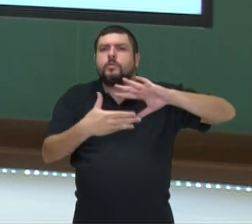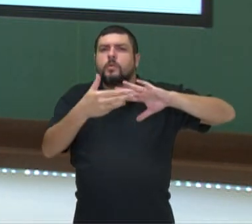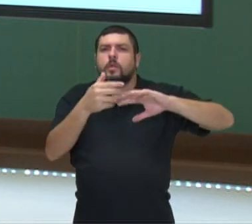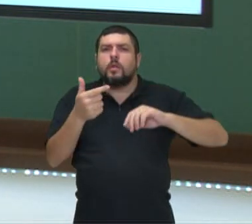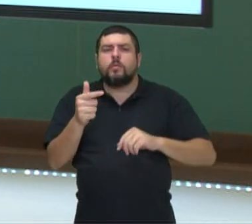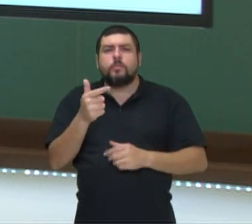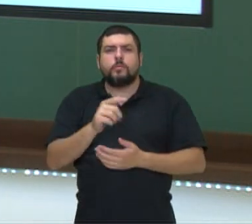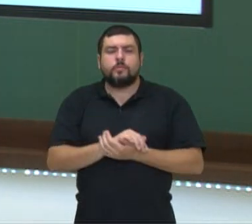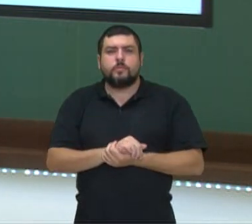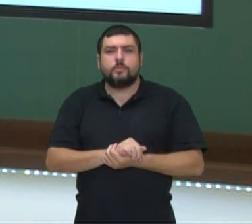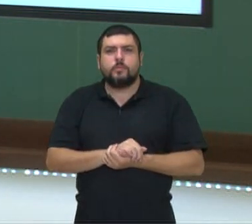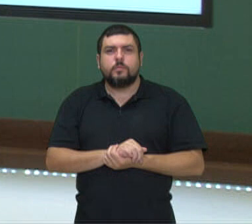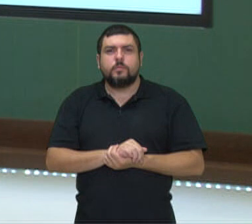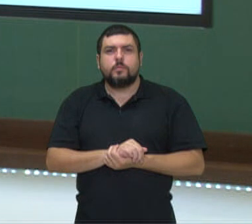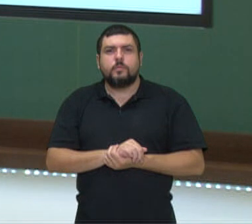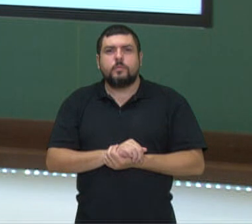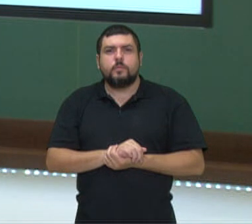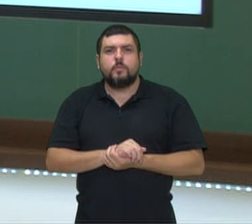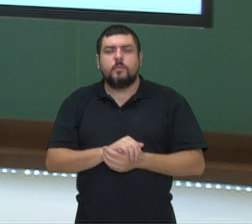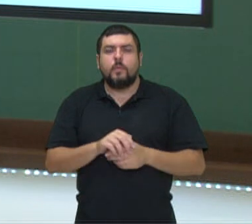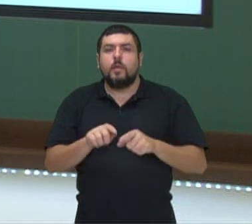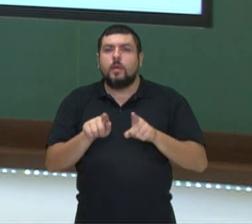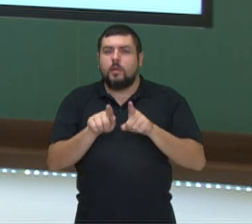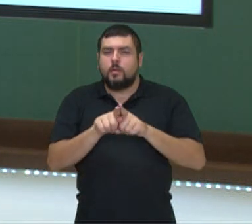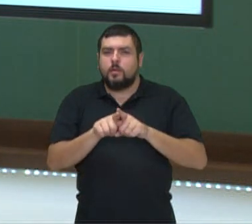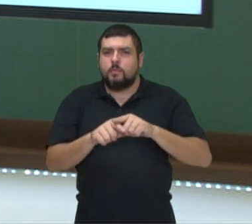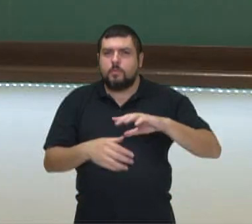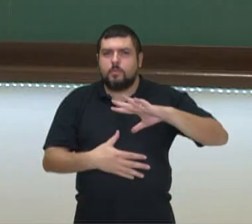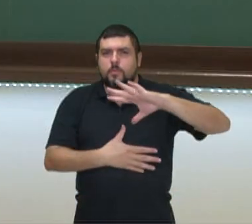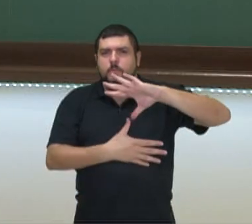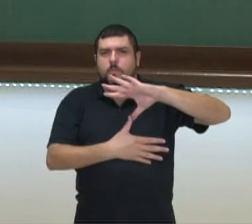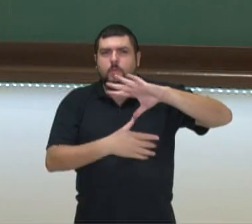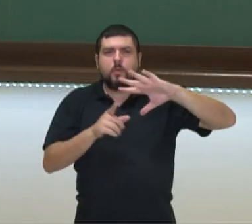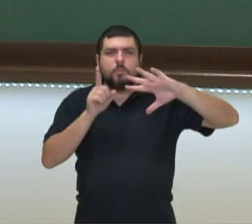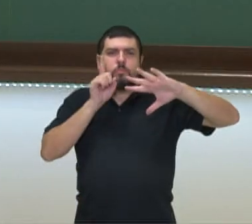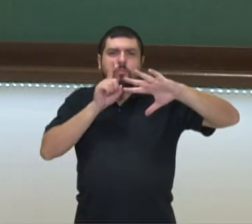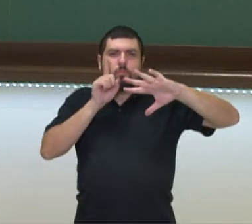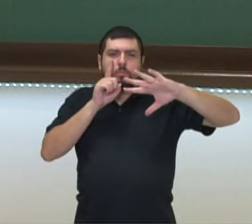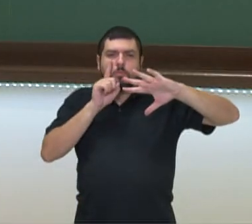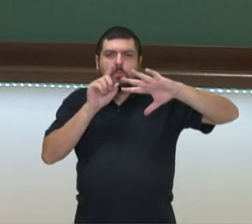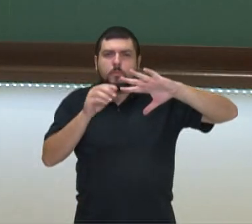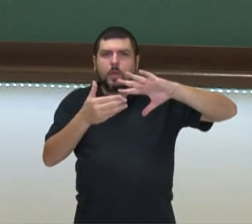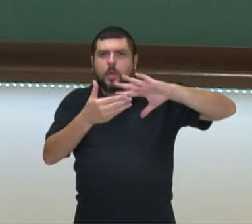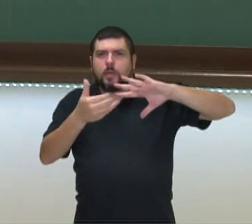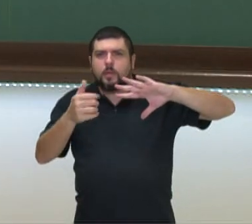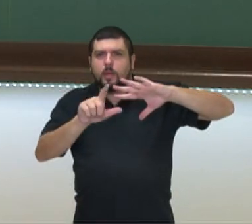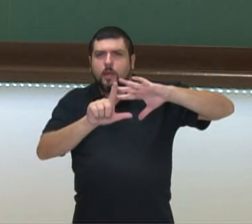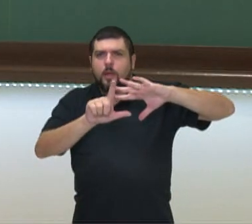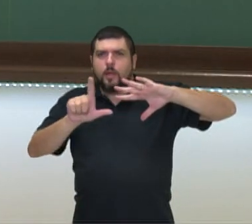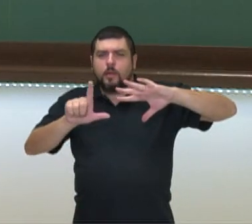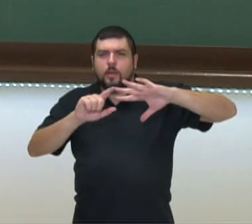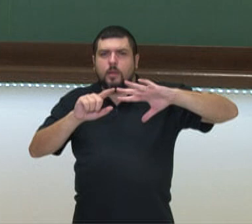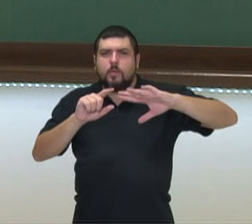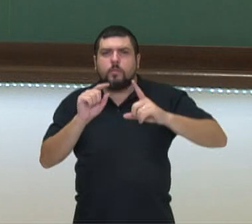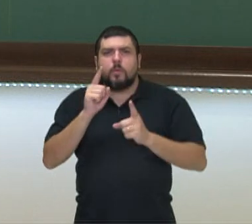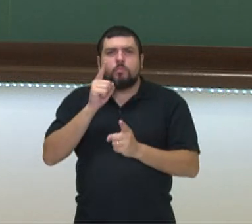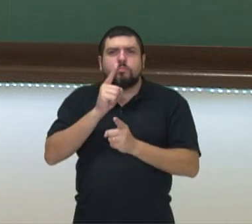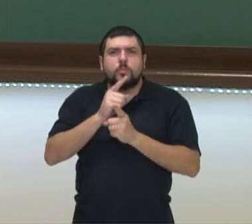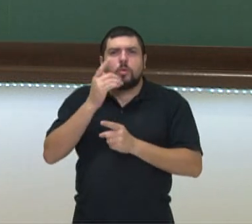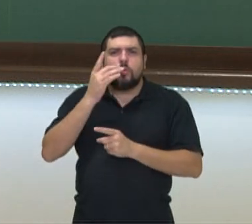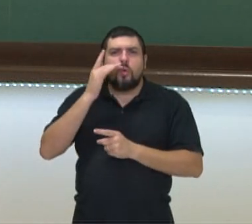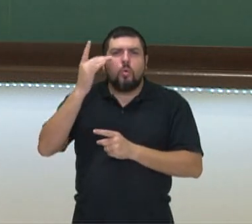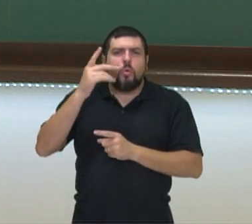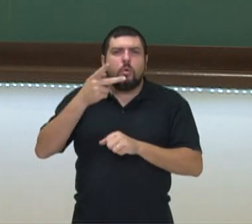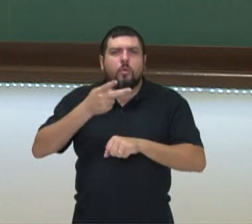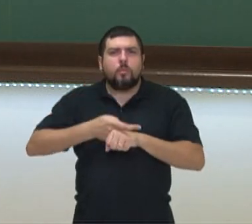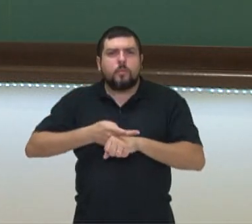ibérica, né? E também nessa costa leste dos Estados Unidos não foram encontrados metais preciosos em abundância,